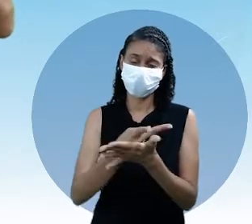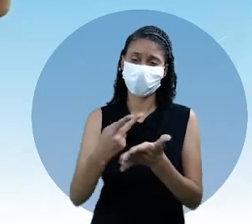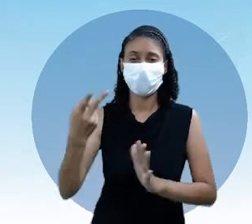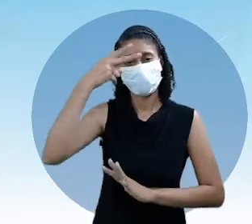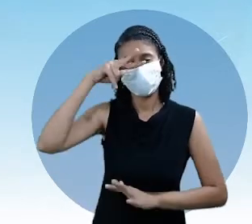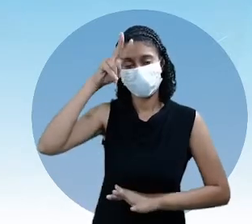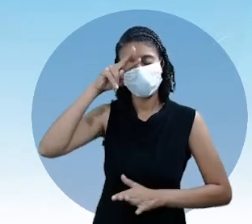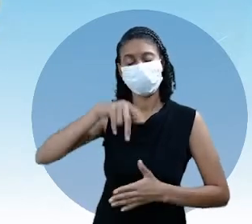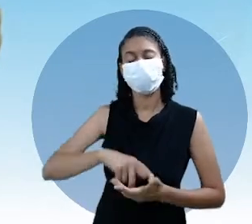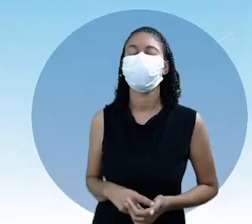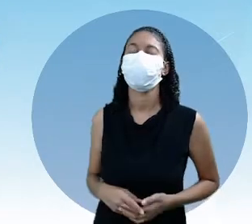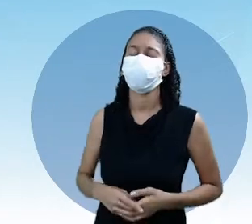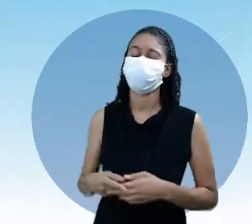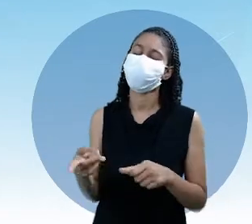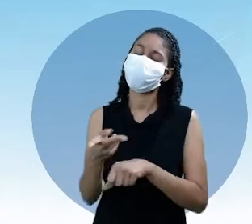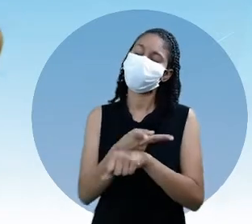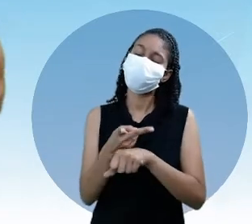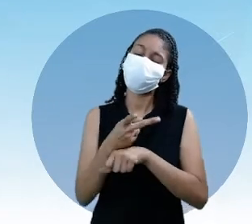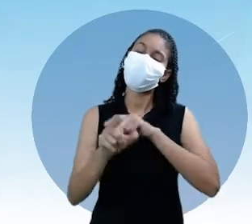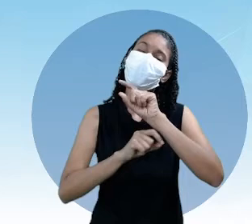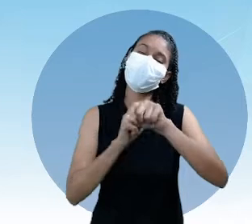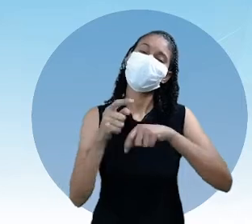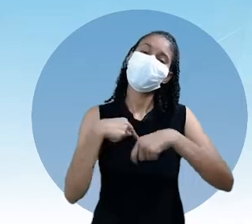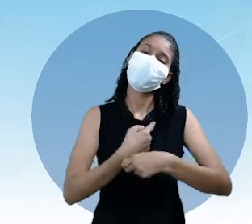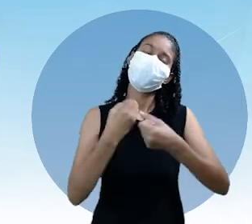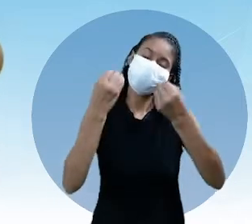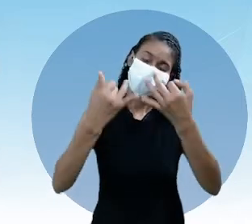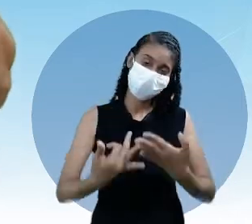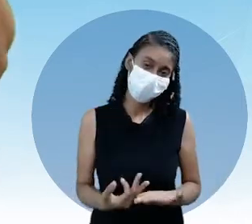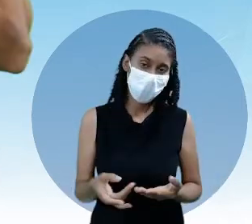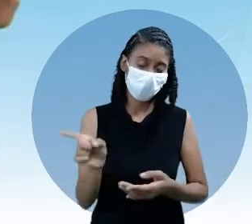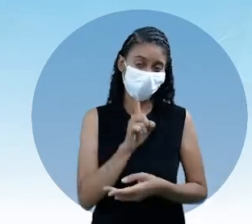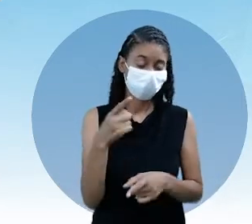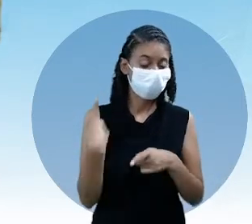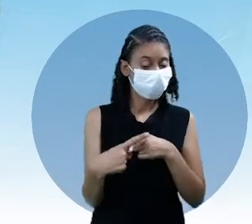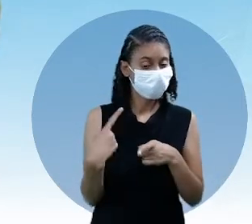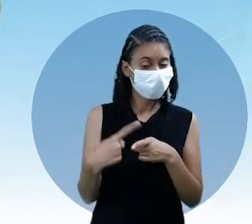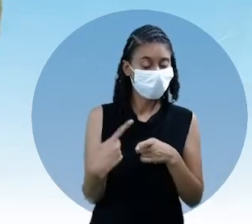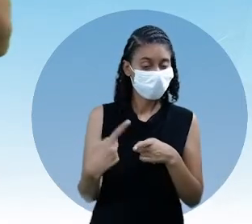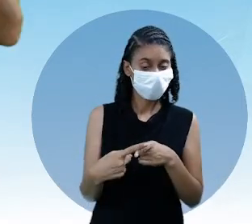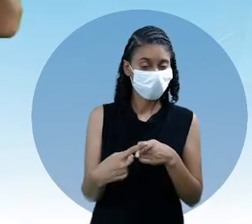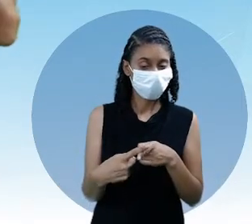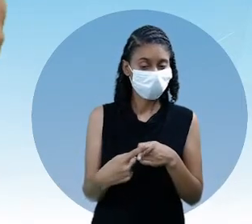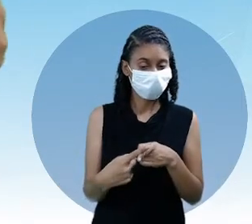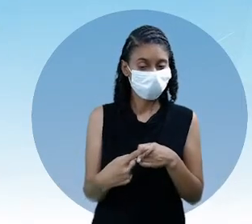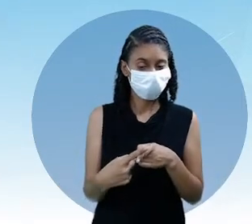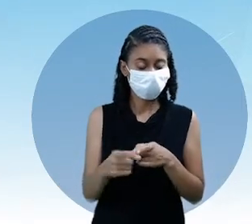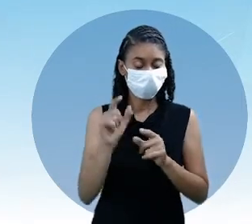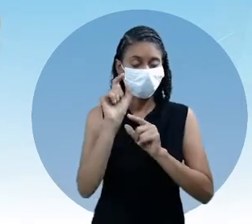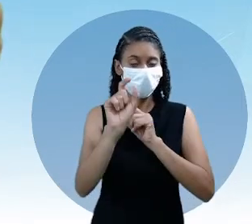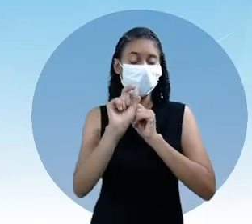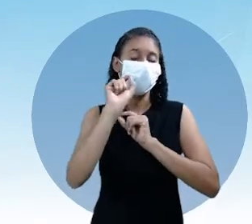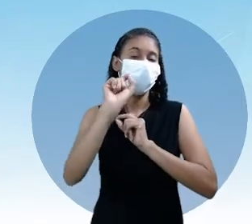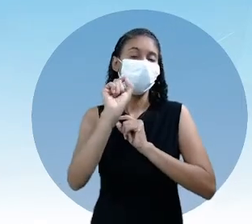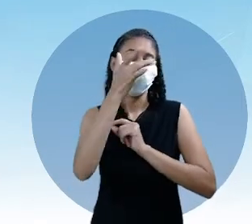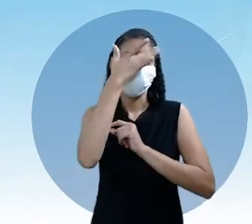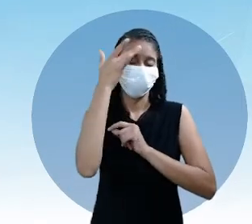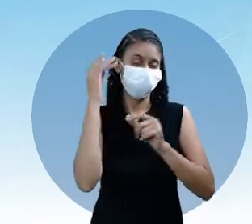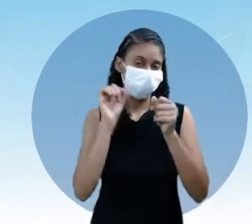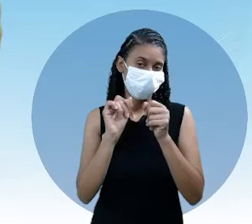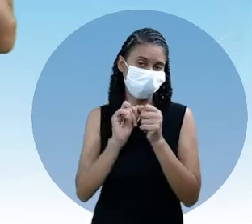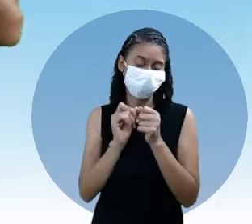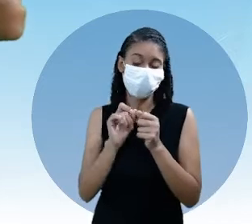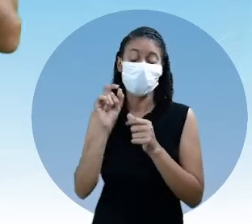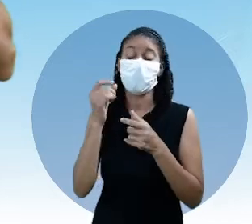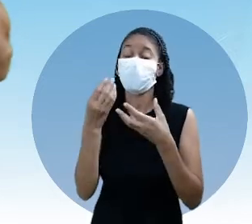busca na história, né, como aquela questão que a gente estava debatendo. Não é por quem foi colonizado, é como foi o